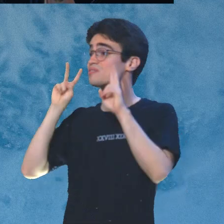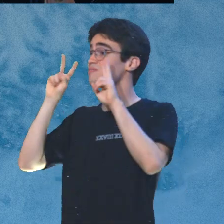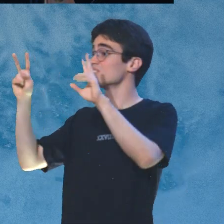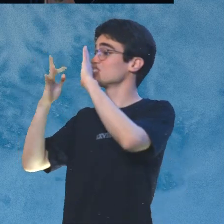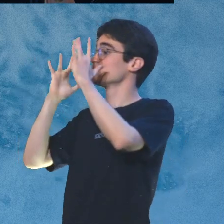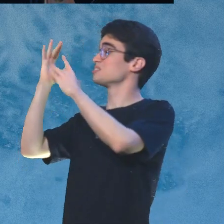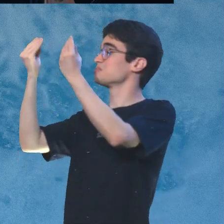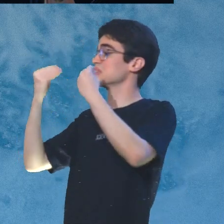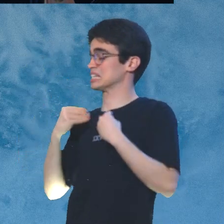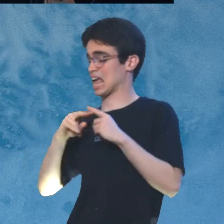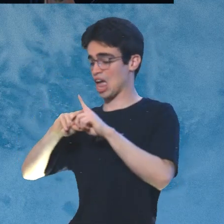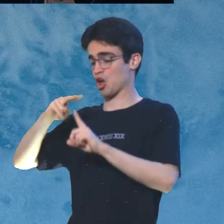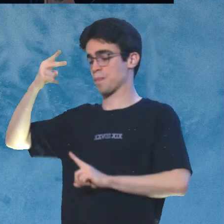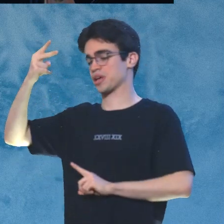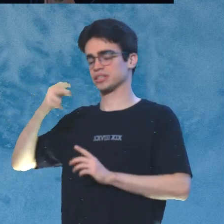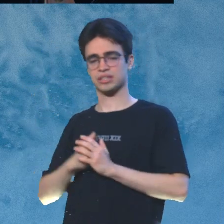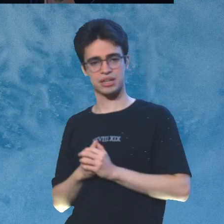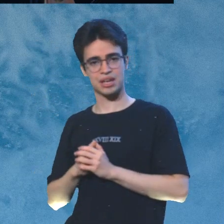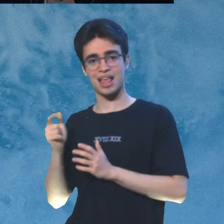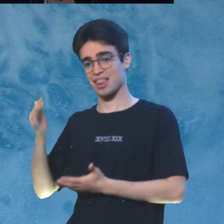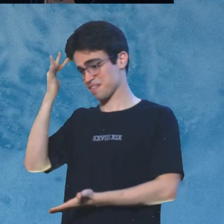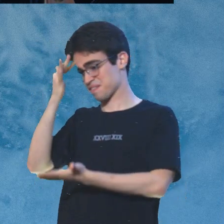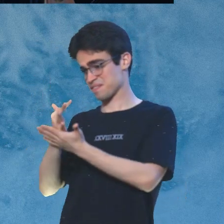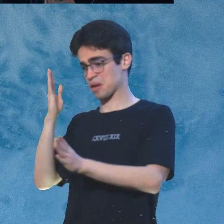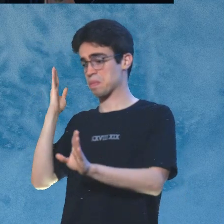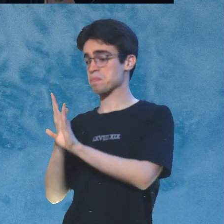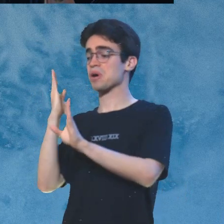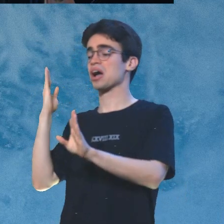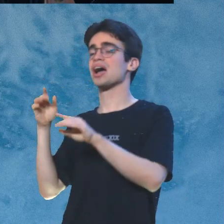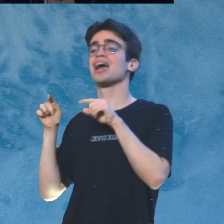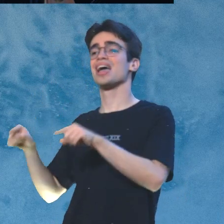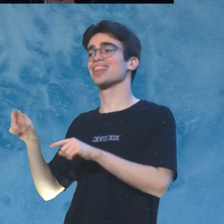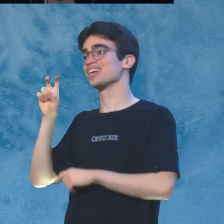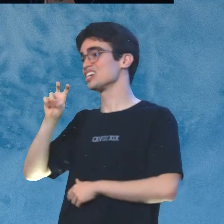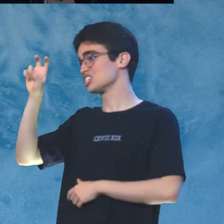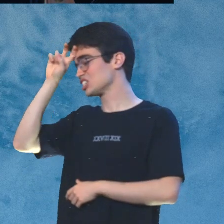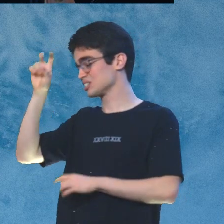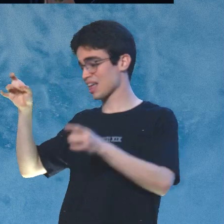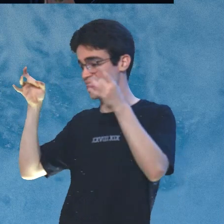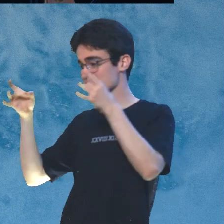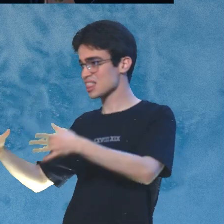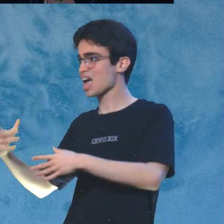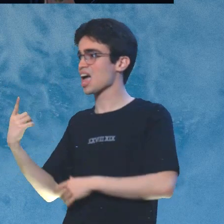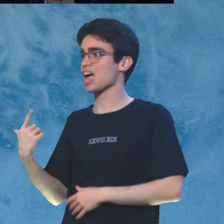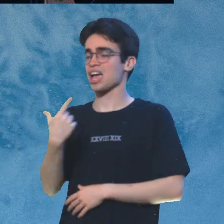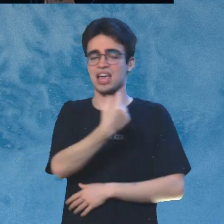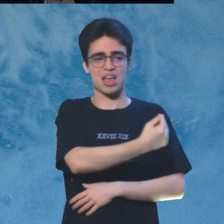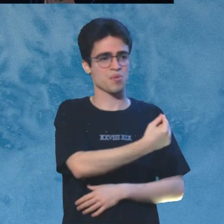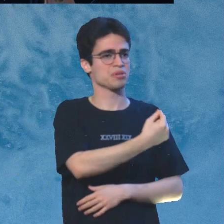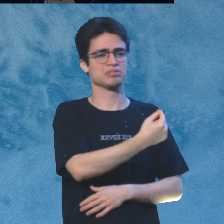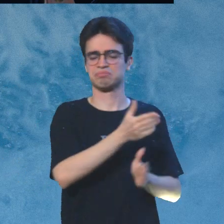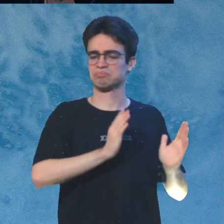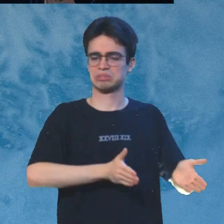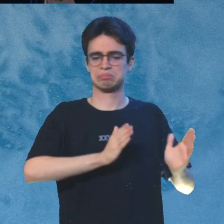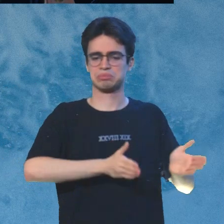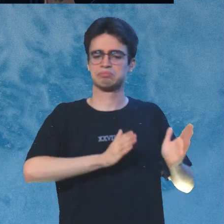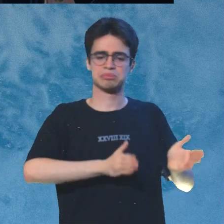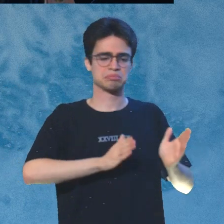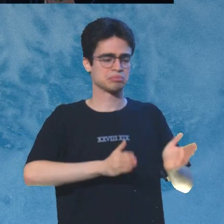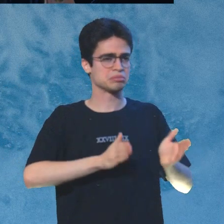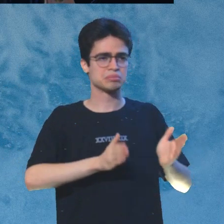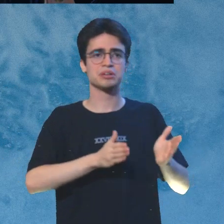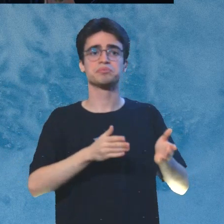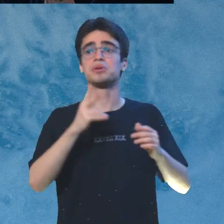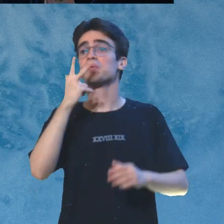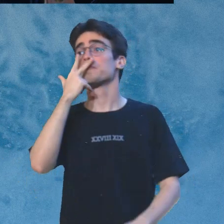recompensa. Pela fé, saiu do Egito sem medo de ira do rei e prosseguiu sem vacilar, como quem